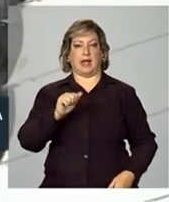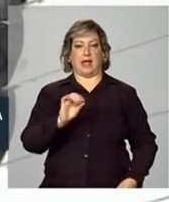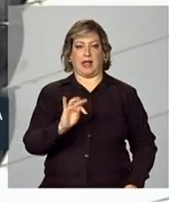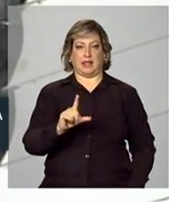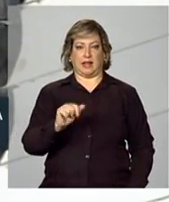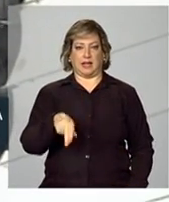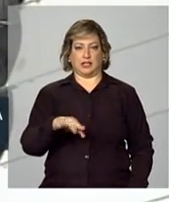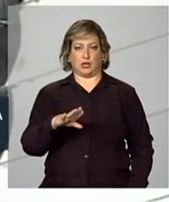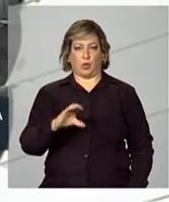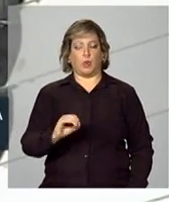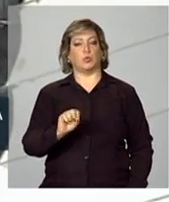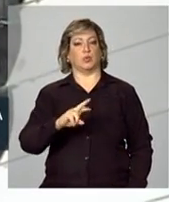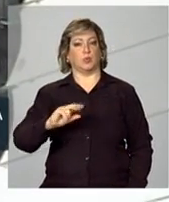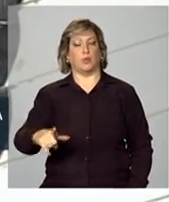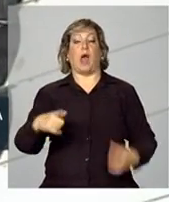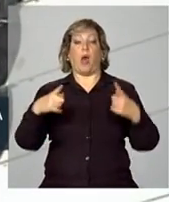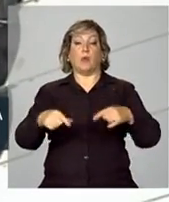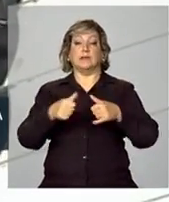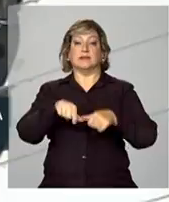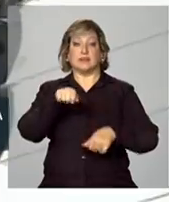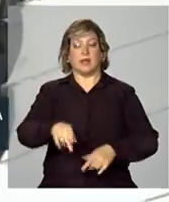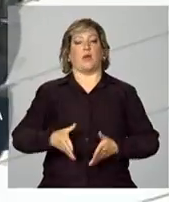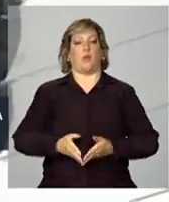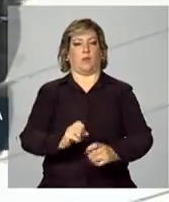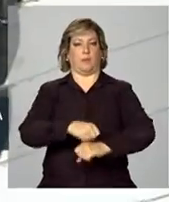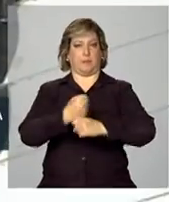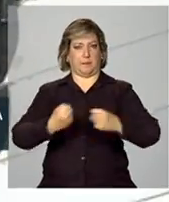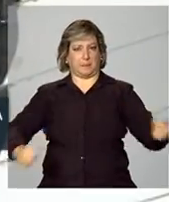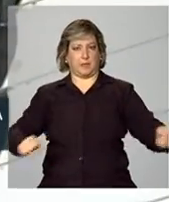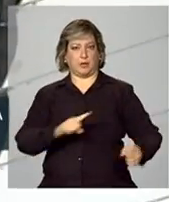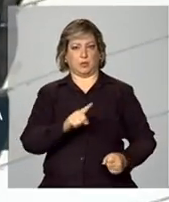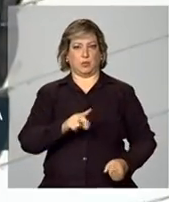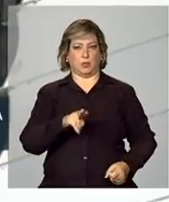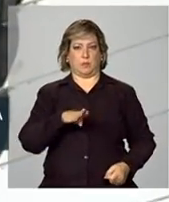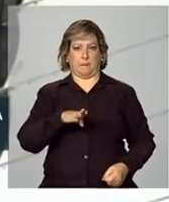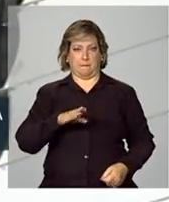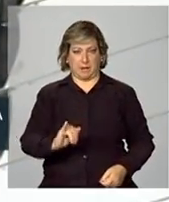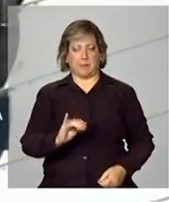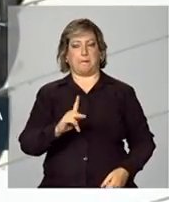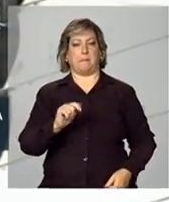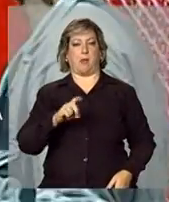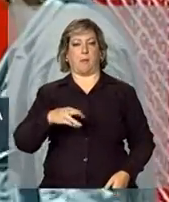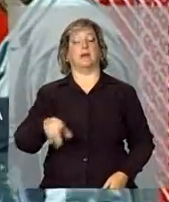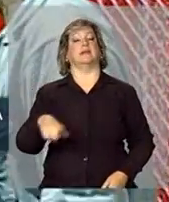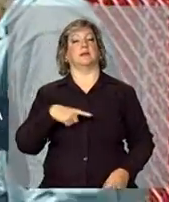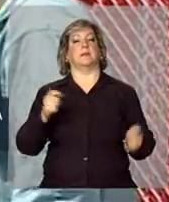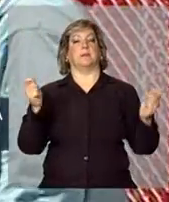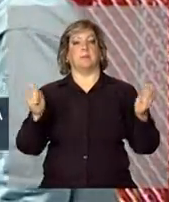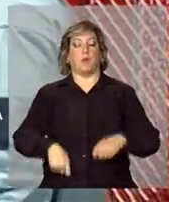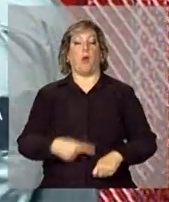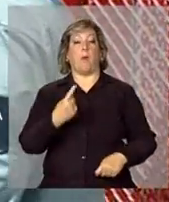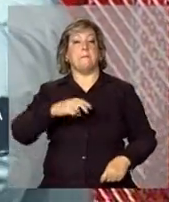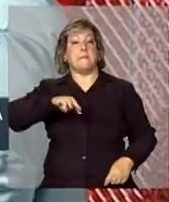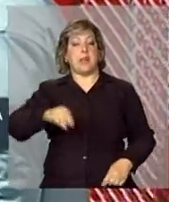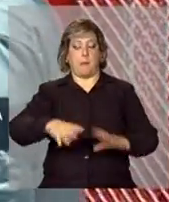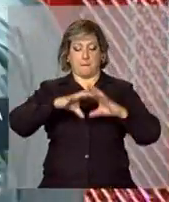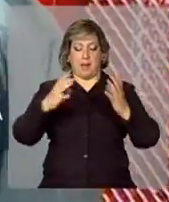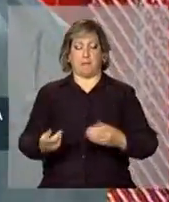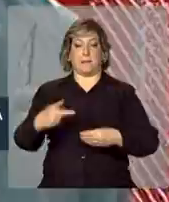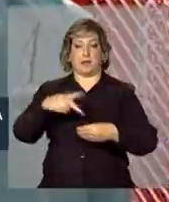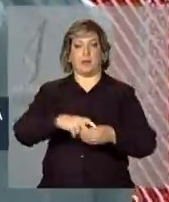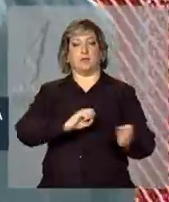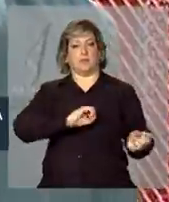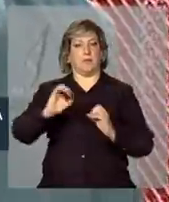o navio Zumbi dos Palmares o navio tem a capacidade de transportar 1 milhão de Barris e ele tem